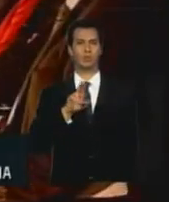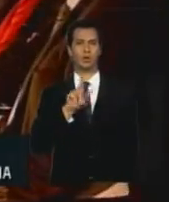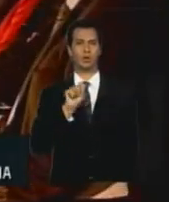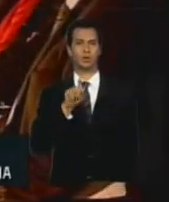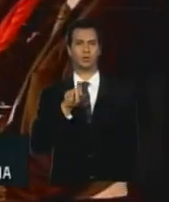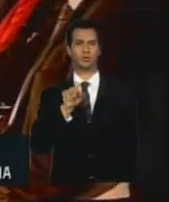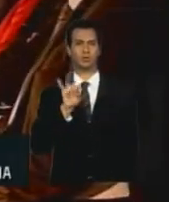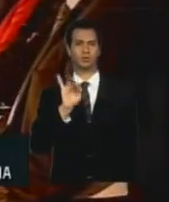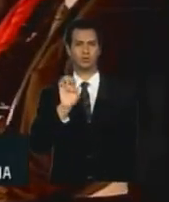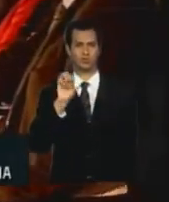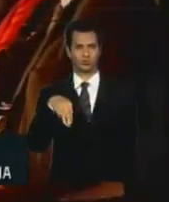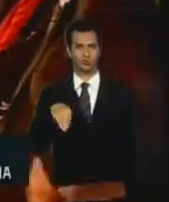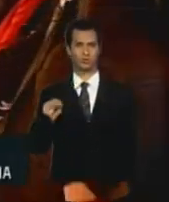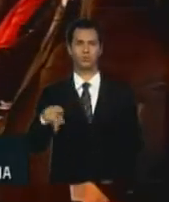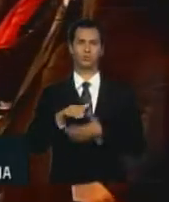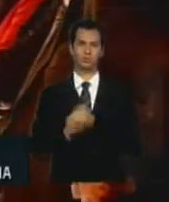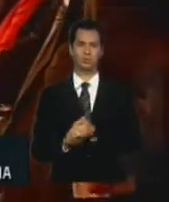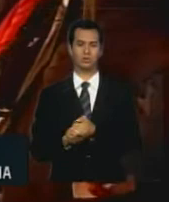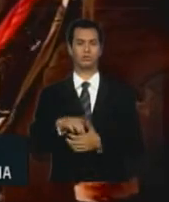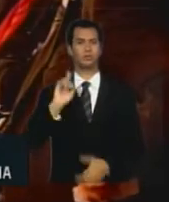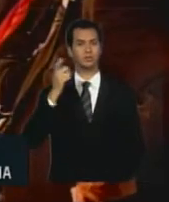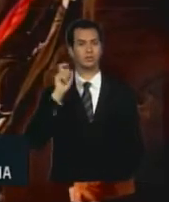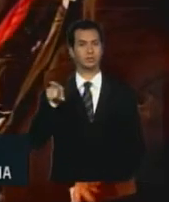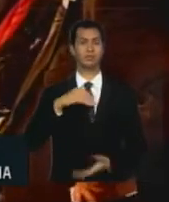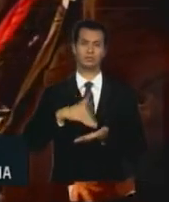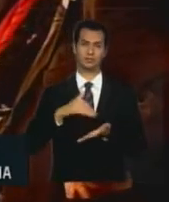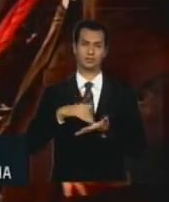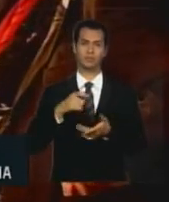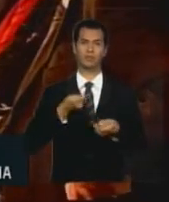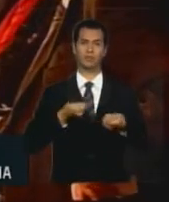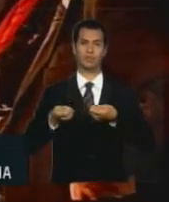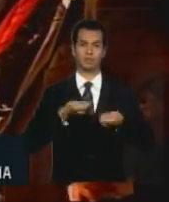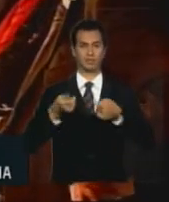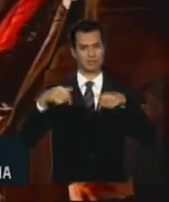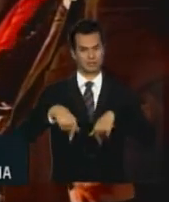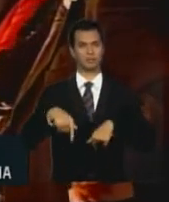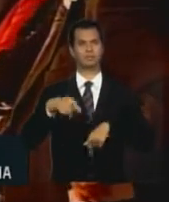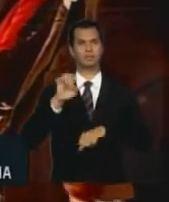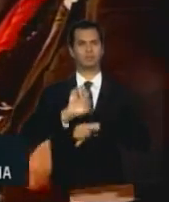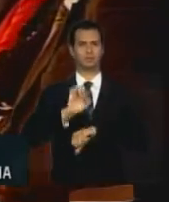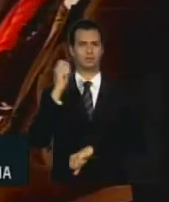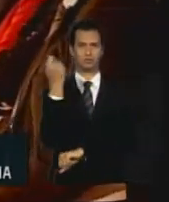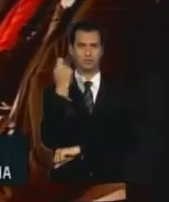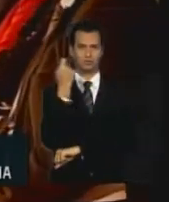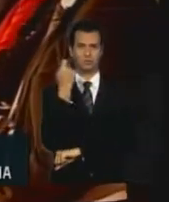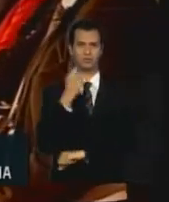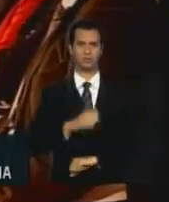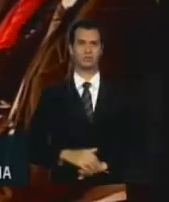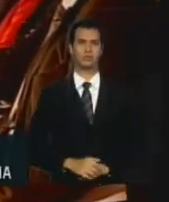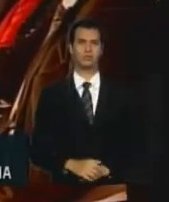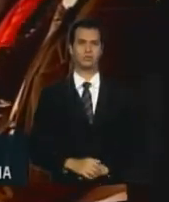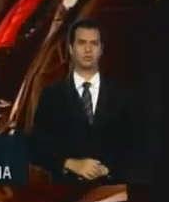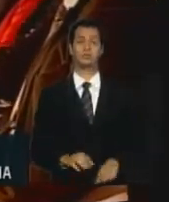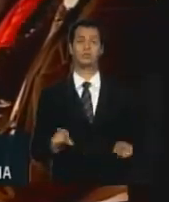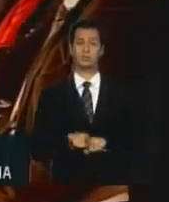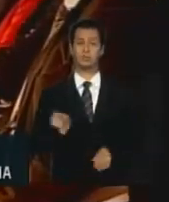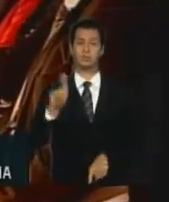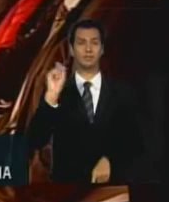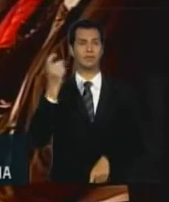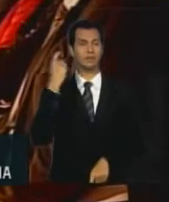Augustin, ex-secretário da Fazenda do Estado do Rio Grande do Sul e ex-secretário da Fazenda